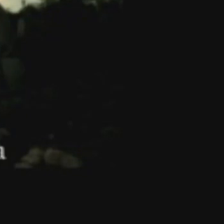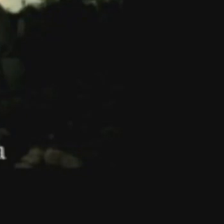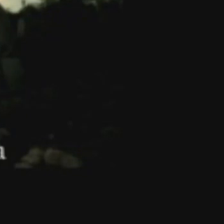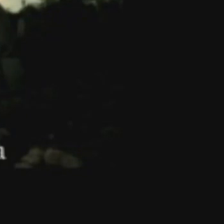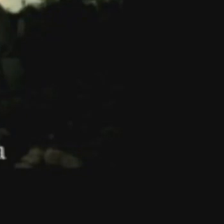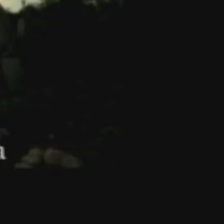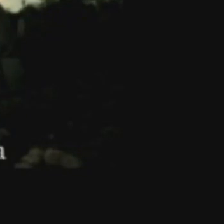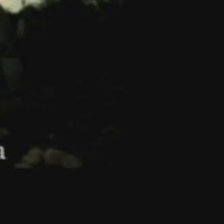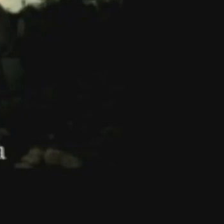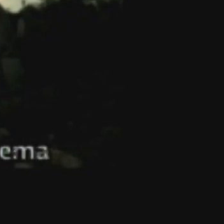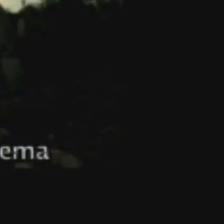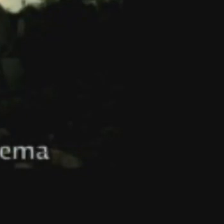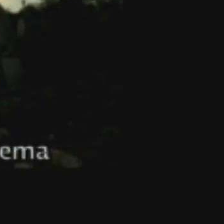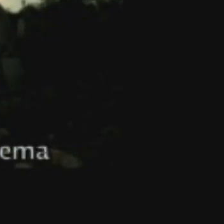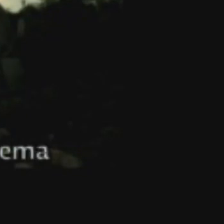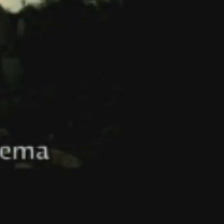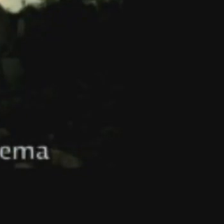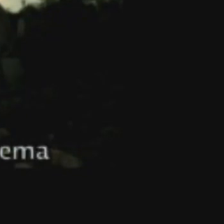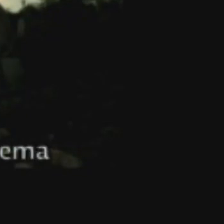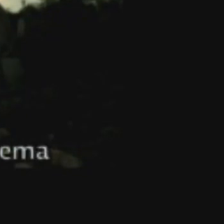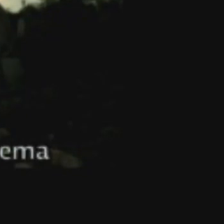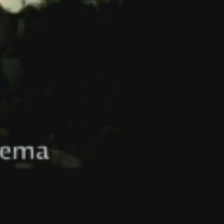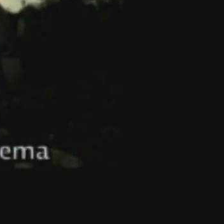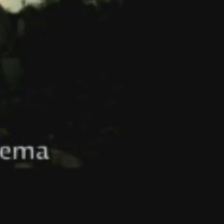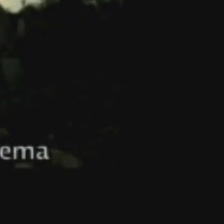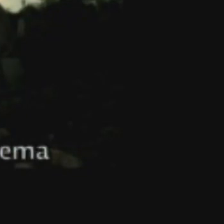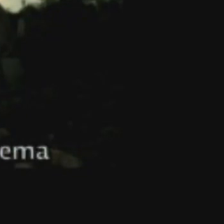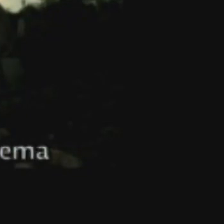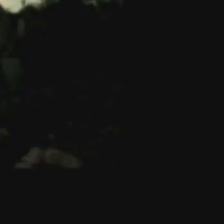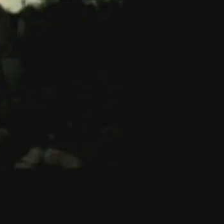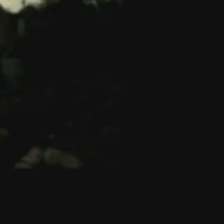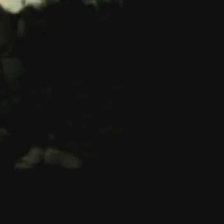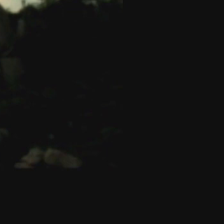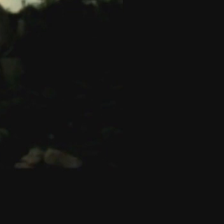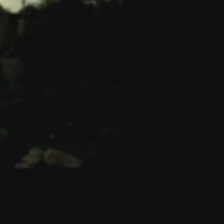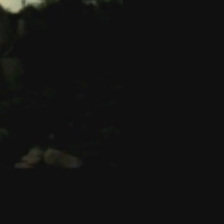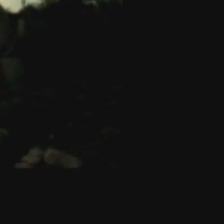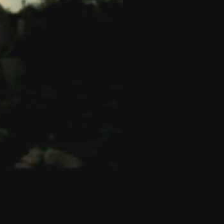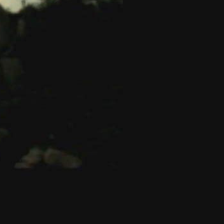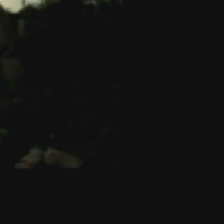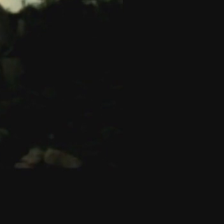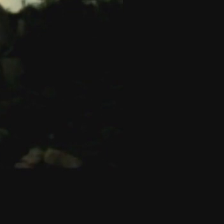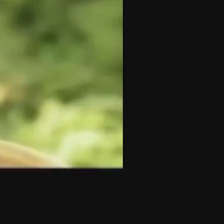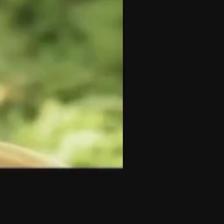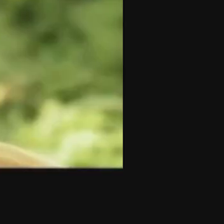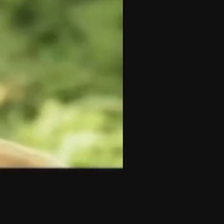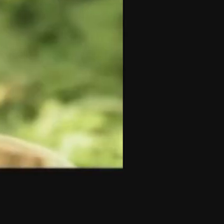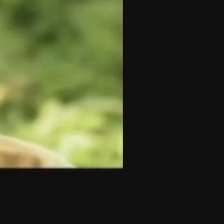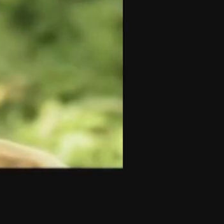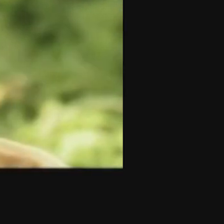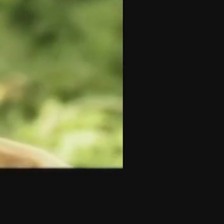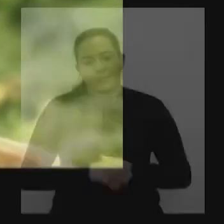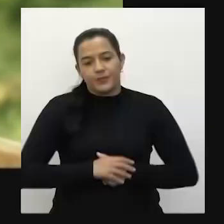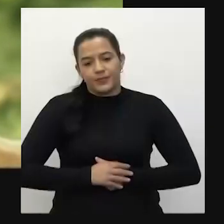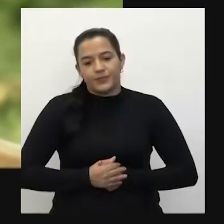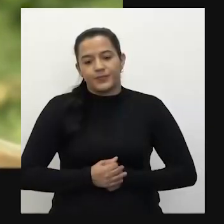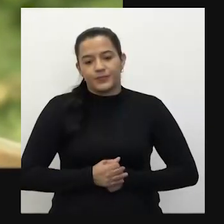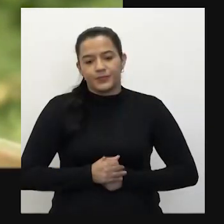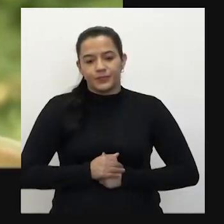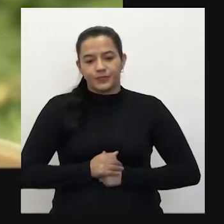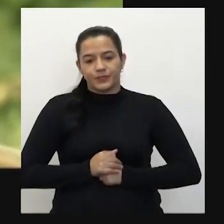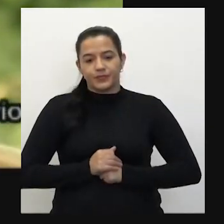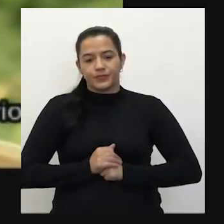um secular diadema com que Deus distinguiu a Borborema ao criar nossa terra brasileira. E ao pé do